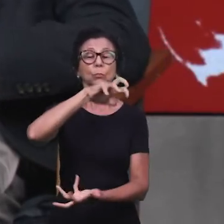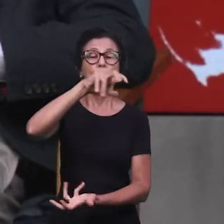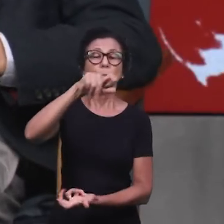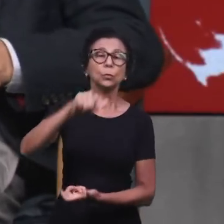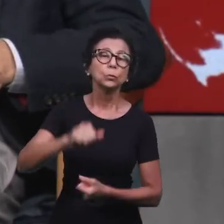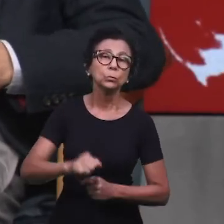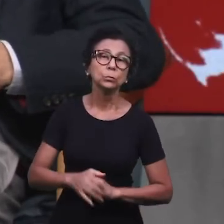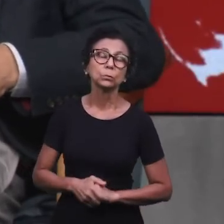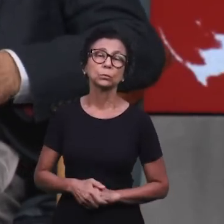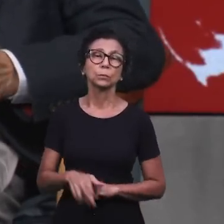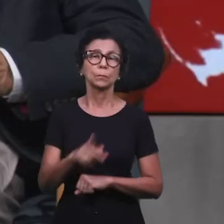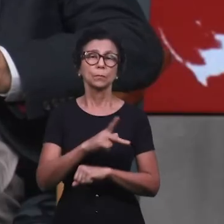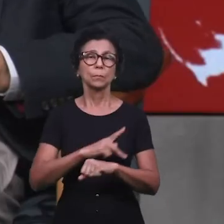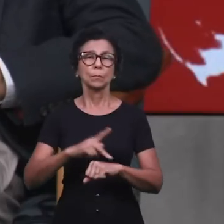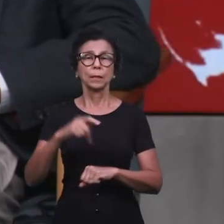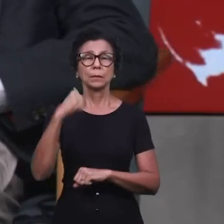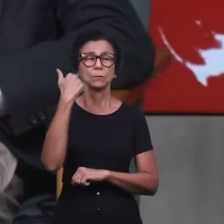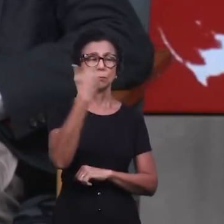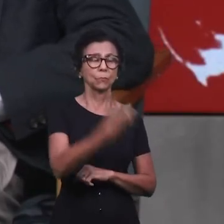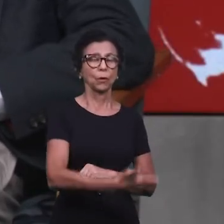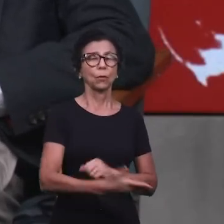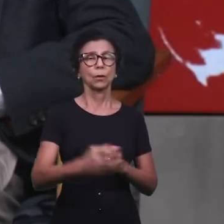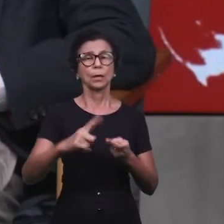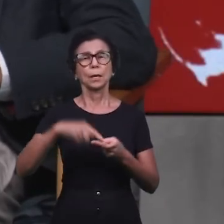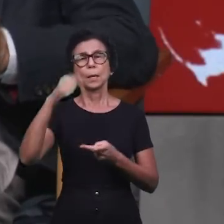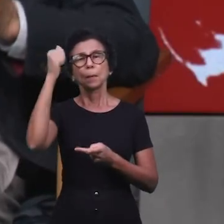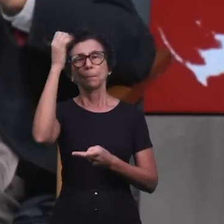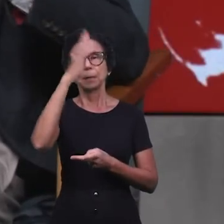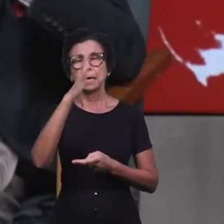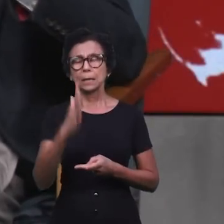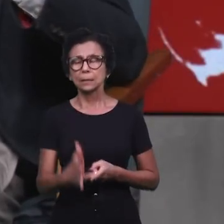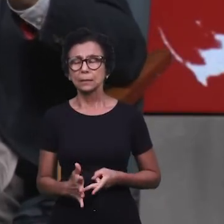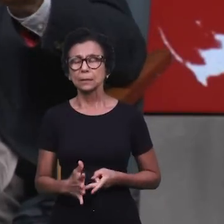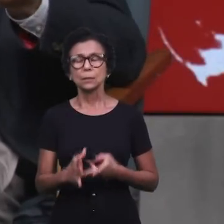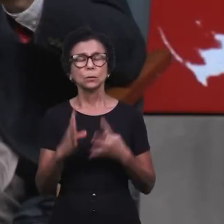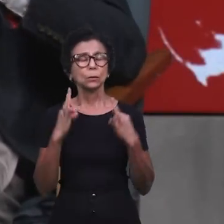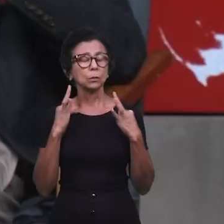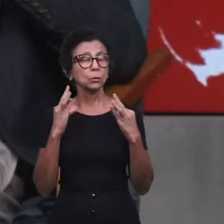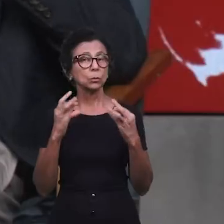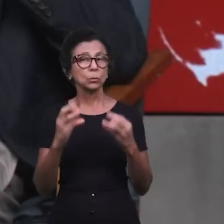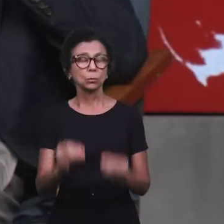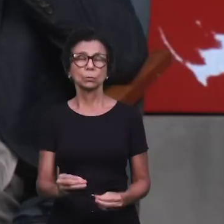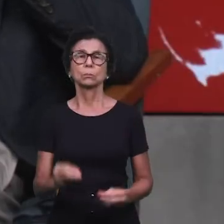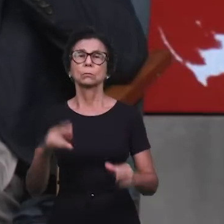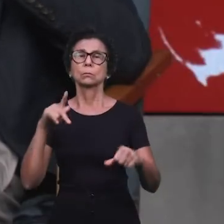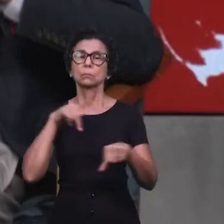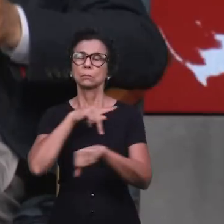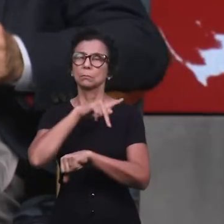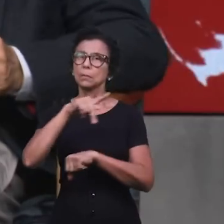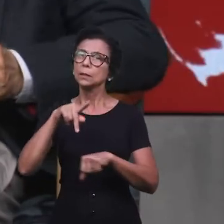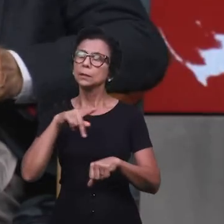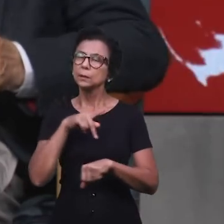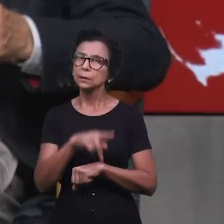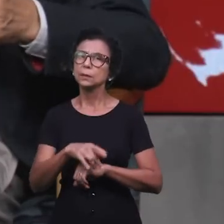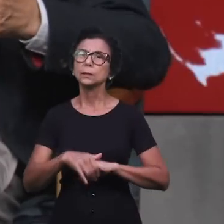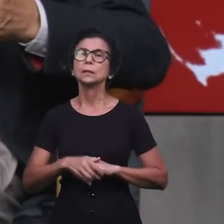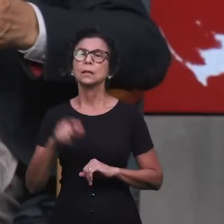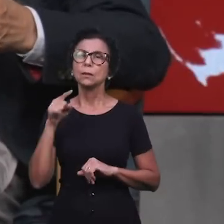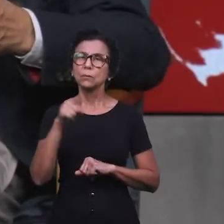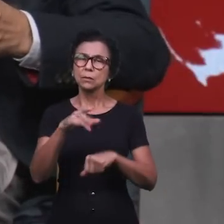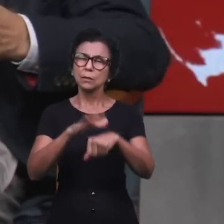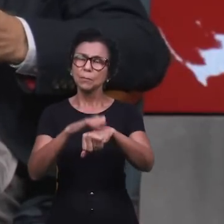no mundo, na vida daqueles que o Senhor chamou, daqueles que o Senhor trouxe para uma experiência diferente,